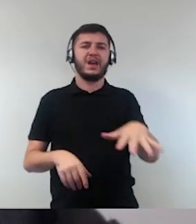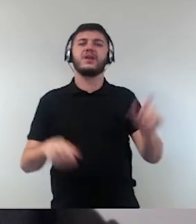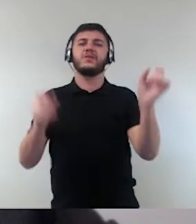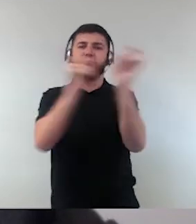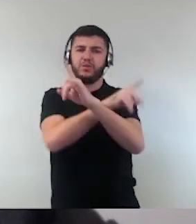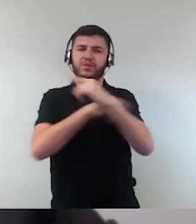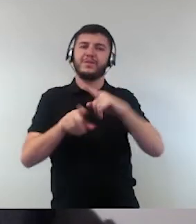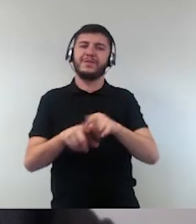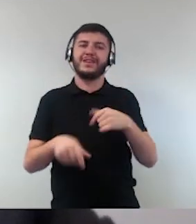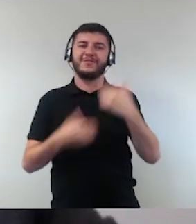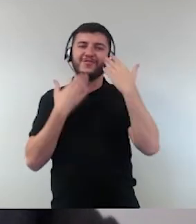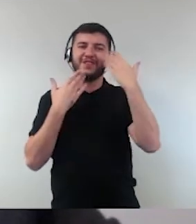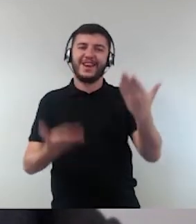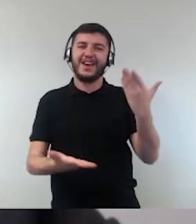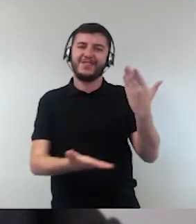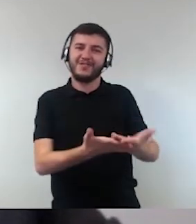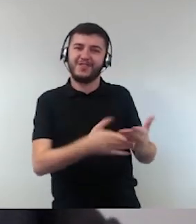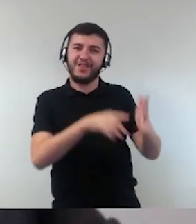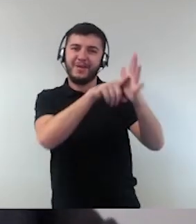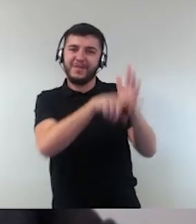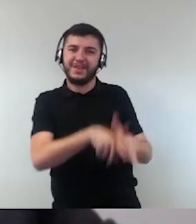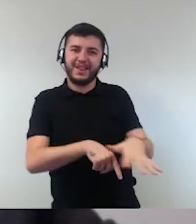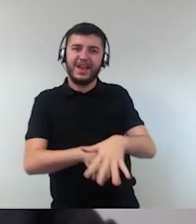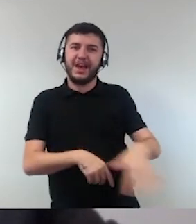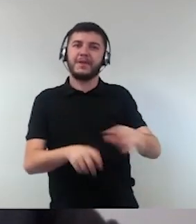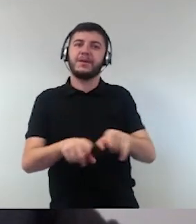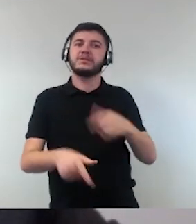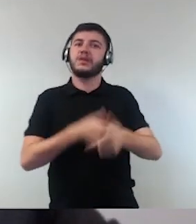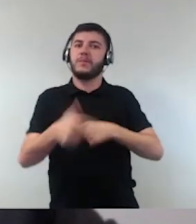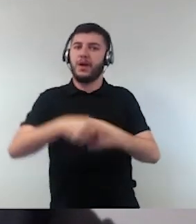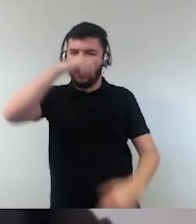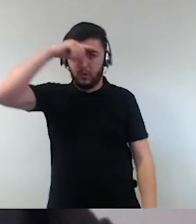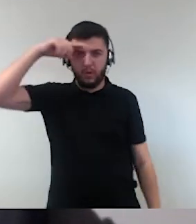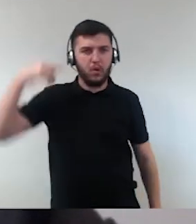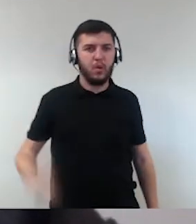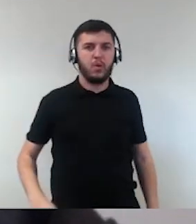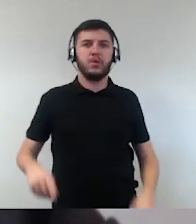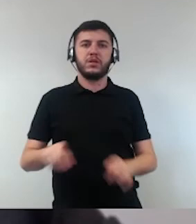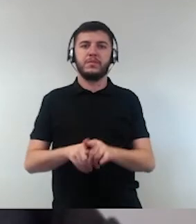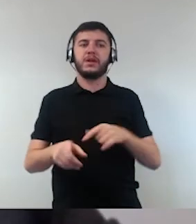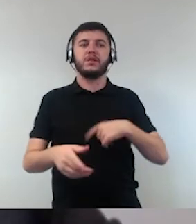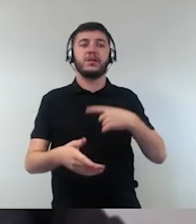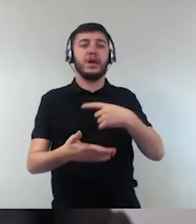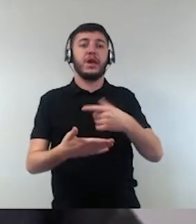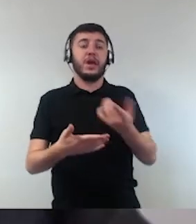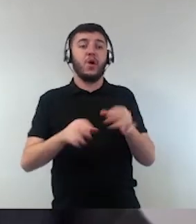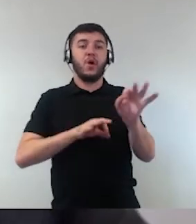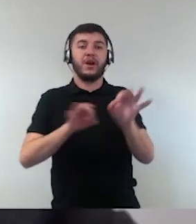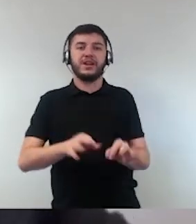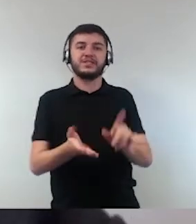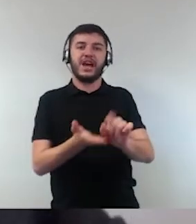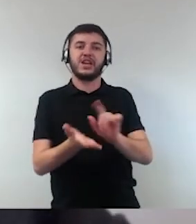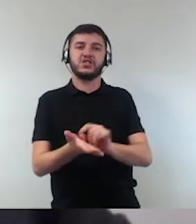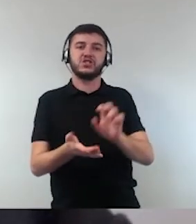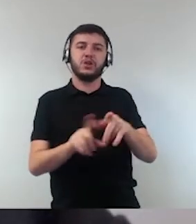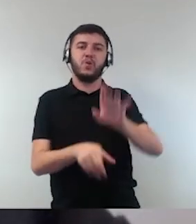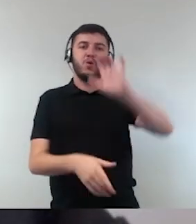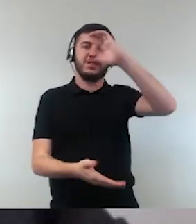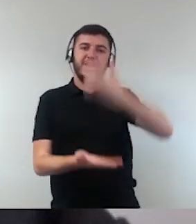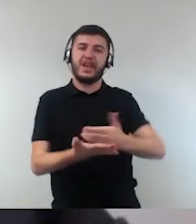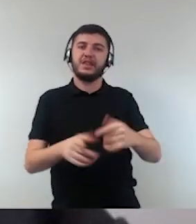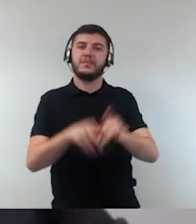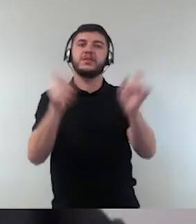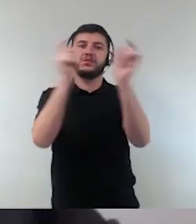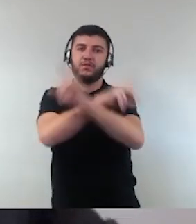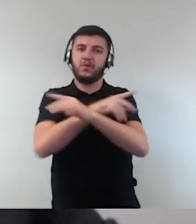esse setor, mas ele dá trabalho. Sempre quando a gente tem que escrever, desenvolver uma tese, é uma profundidade enorme. E